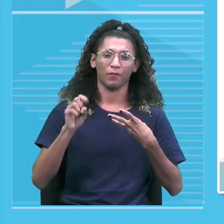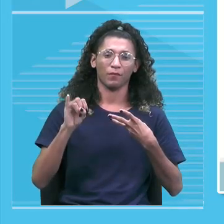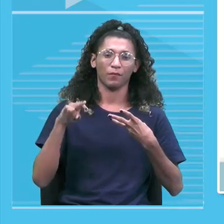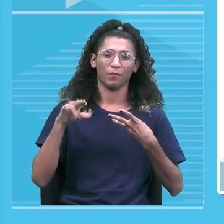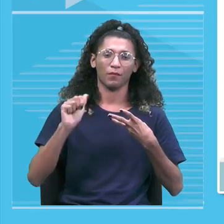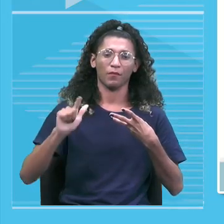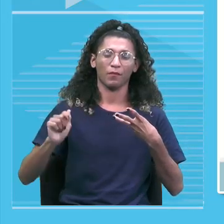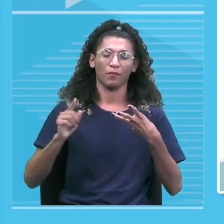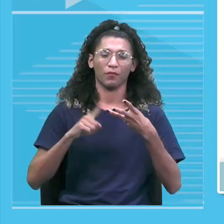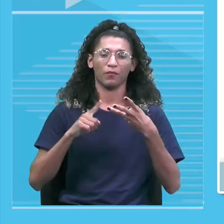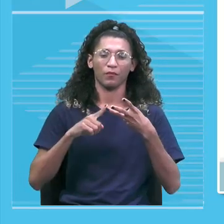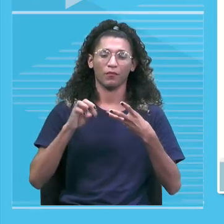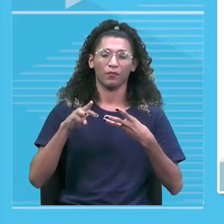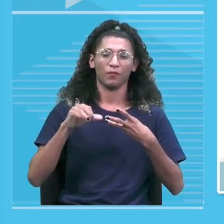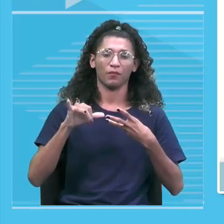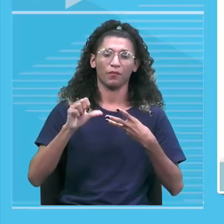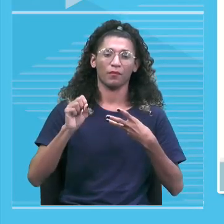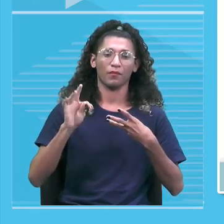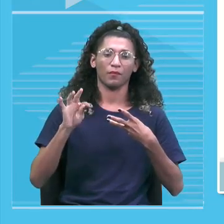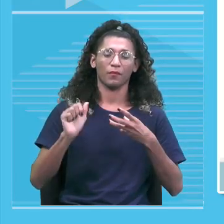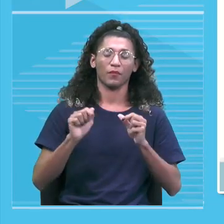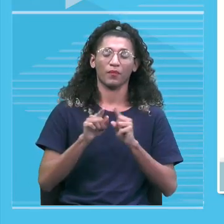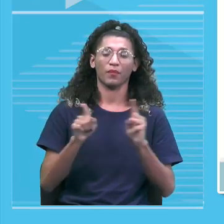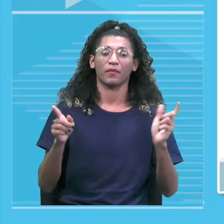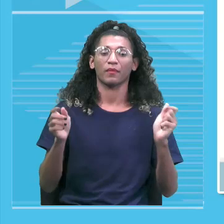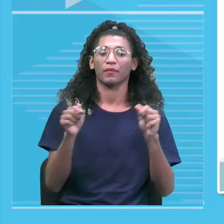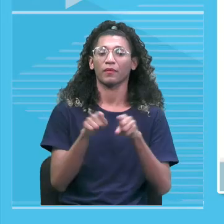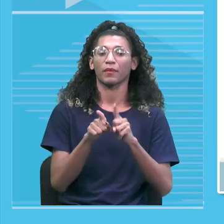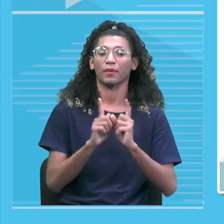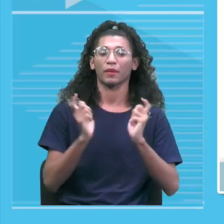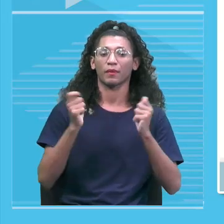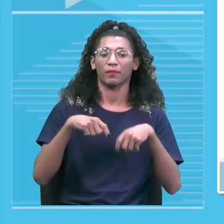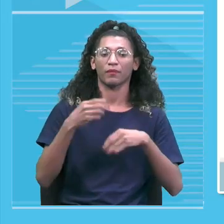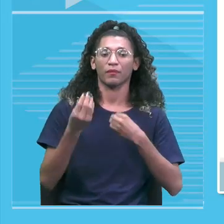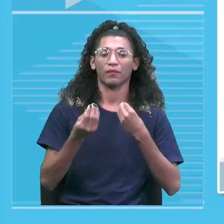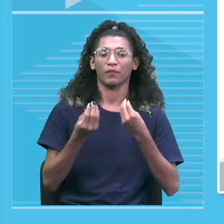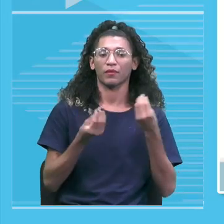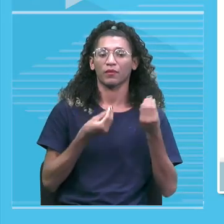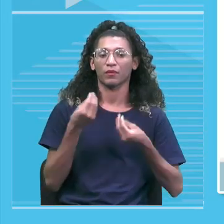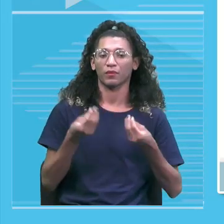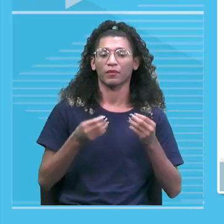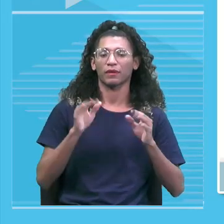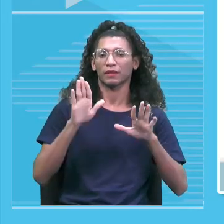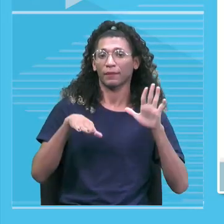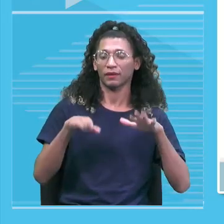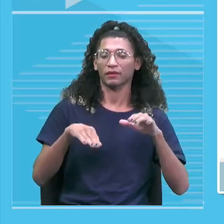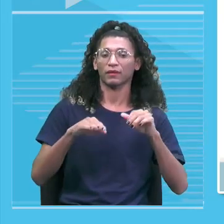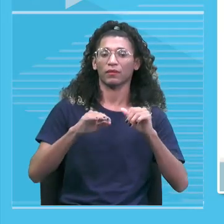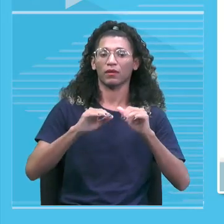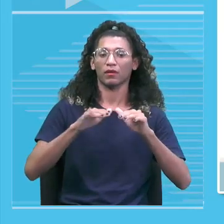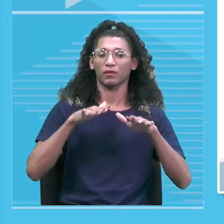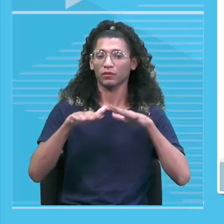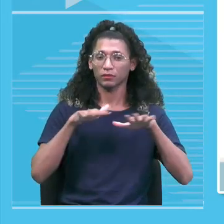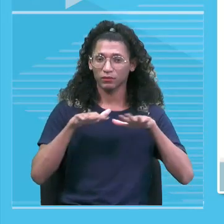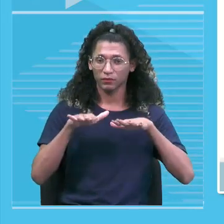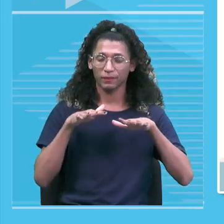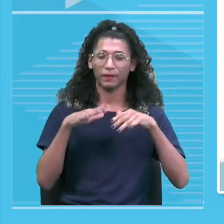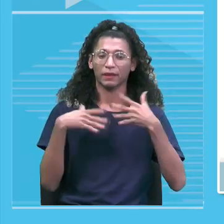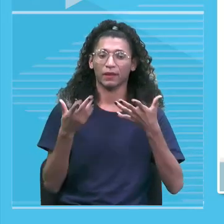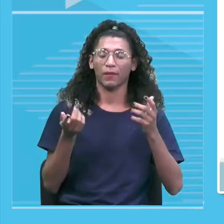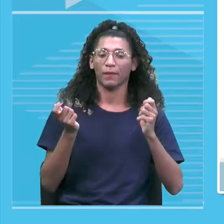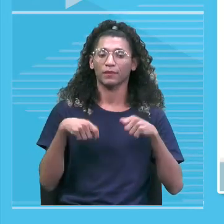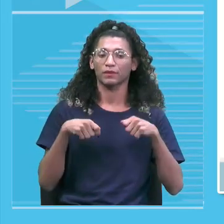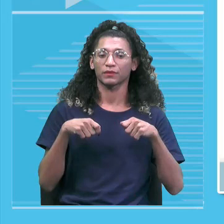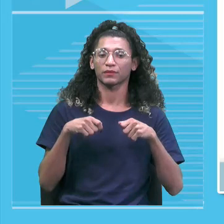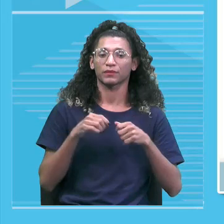mista Mas também eu posso classificar essa onda quanto a sua vibração bom pode ser